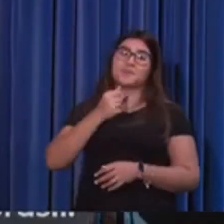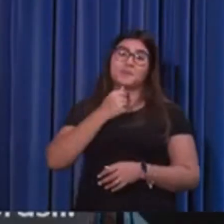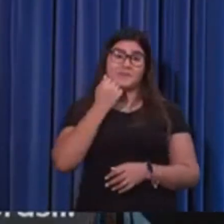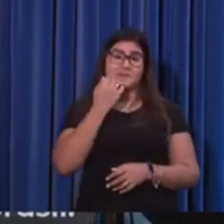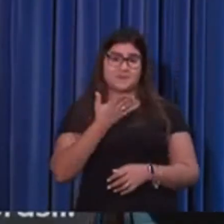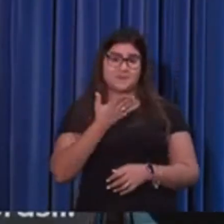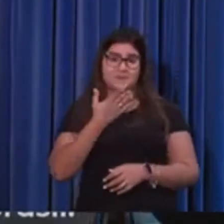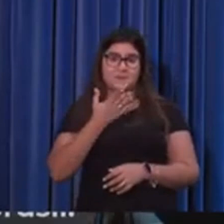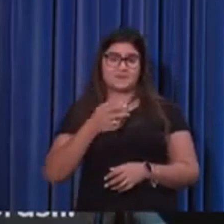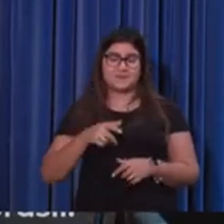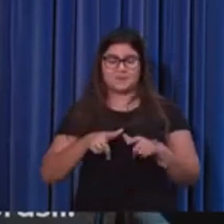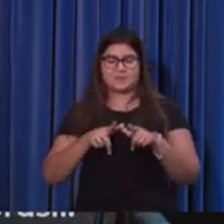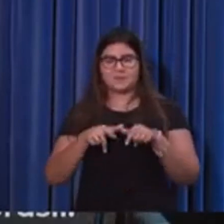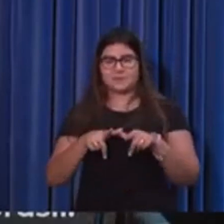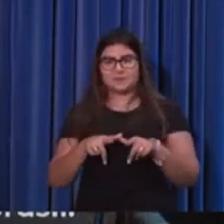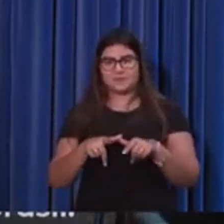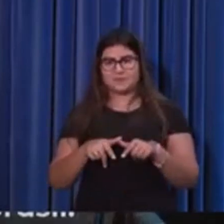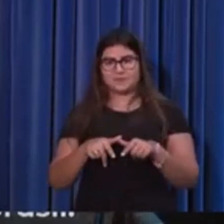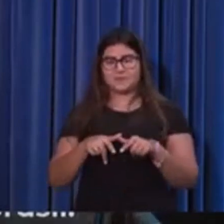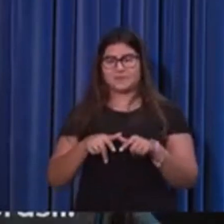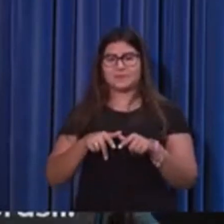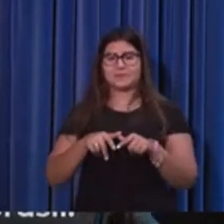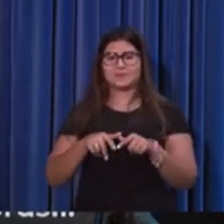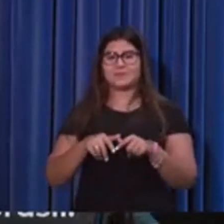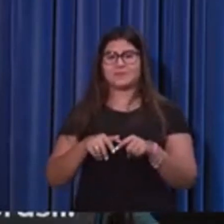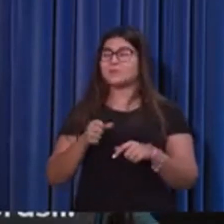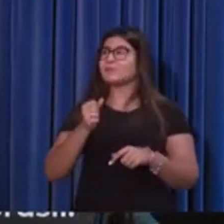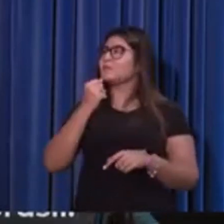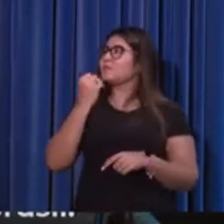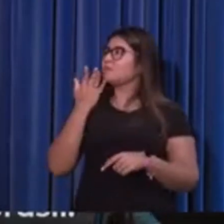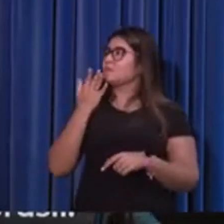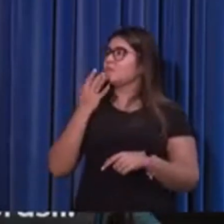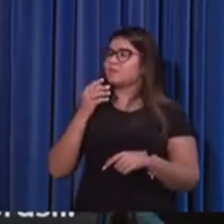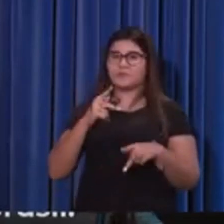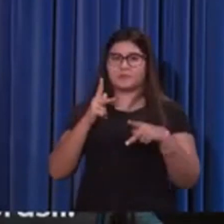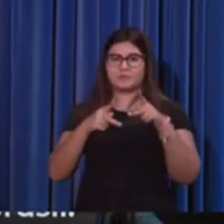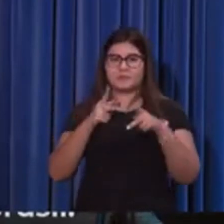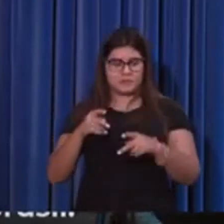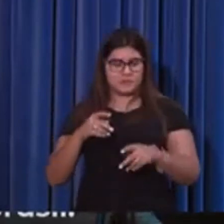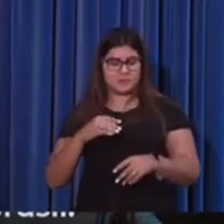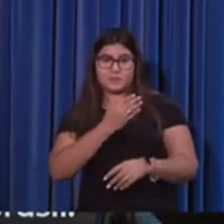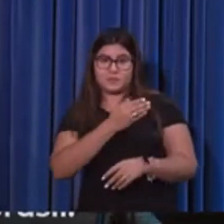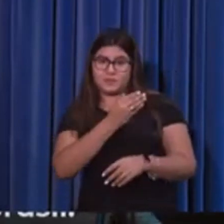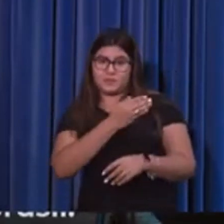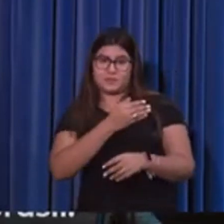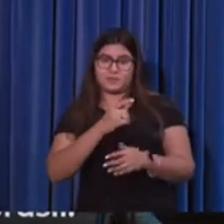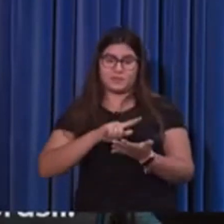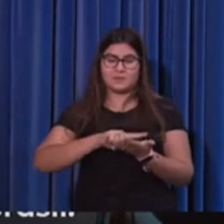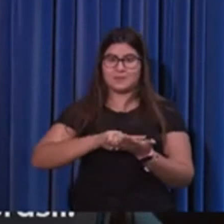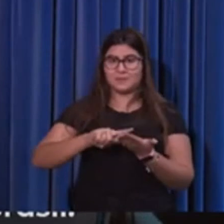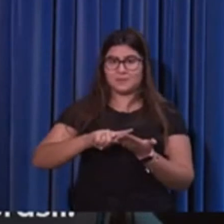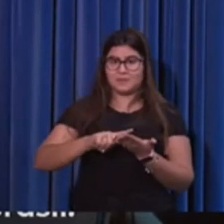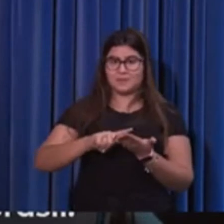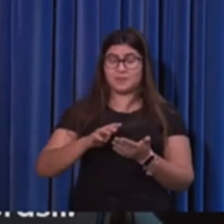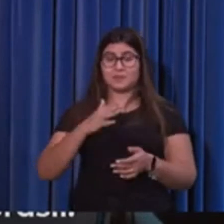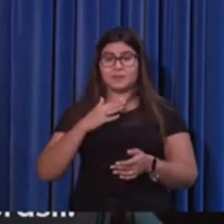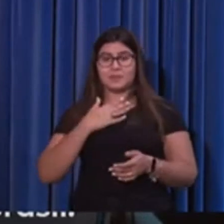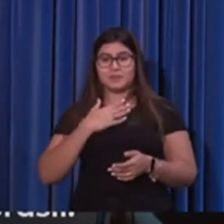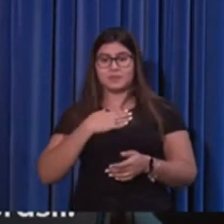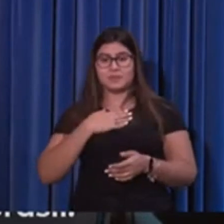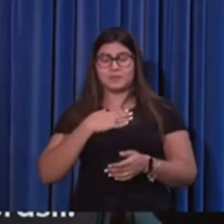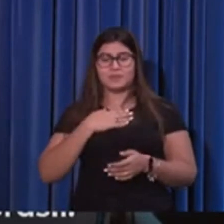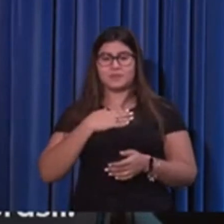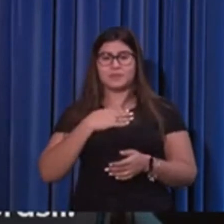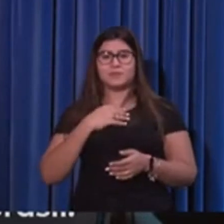com Israel, para com os de coração limpo. Quanto a mim, porém, quase me resvalaram os